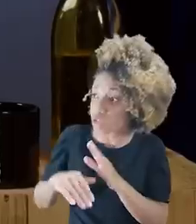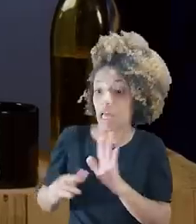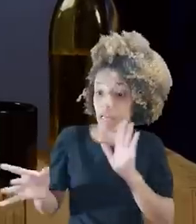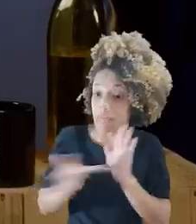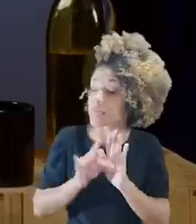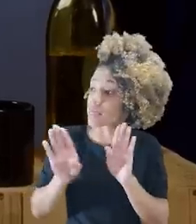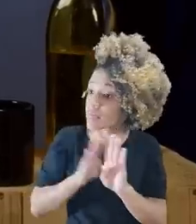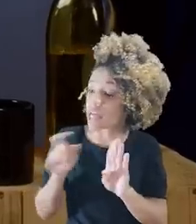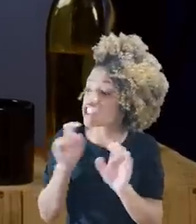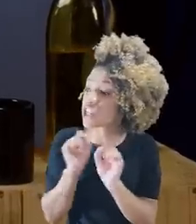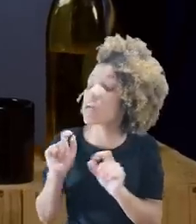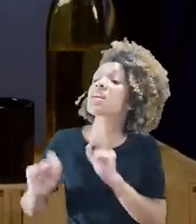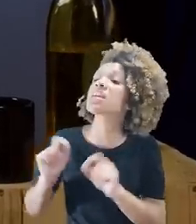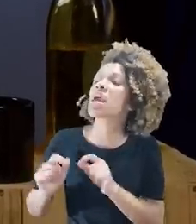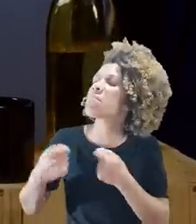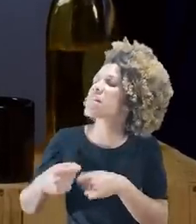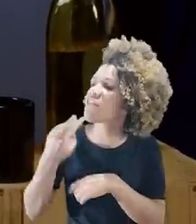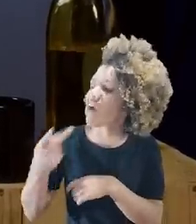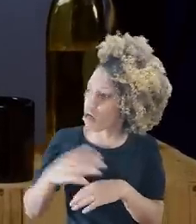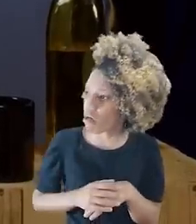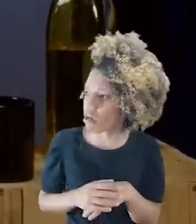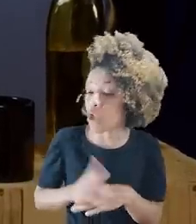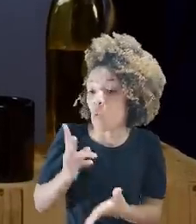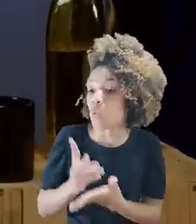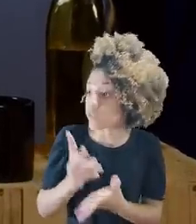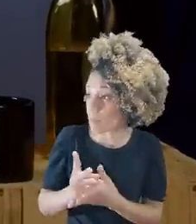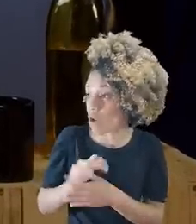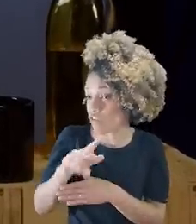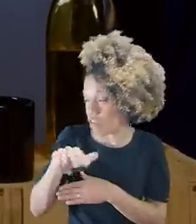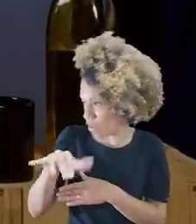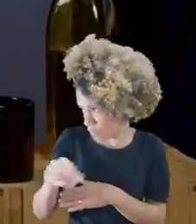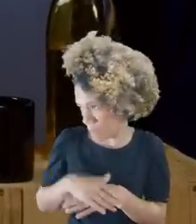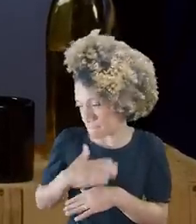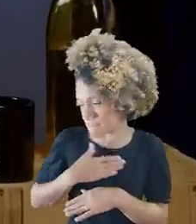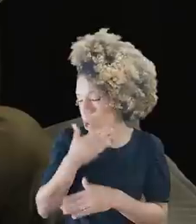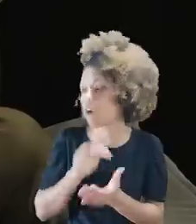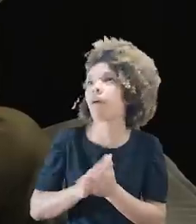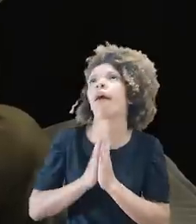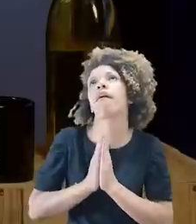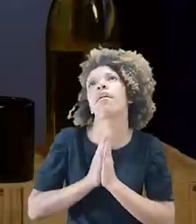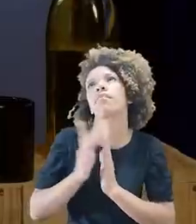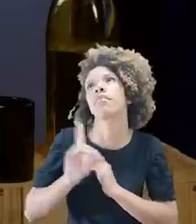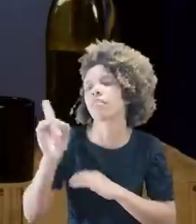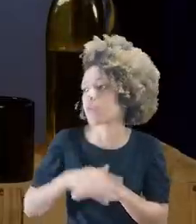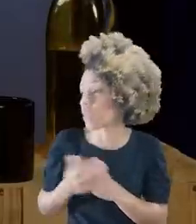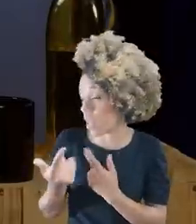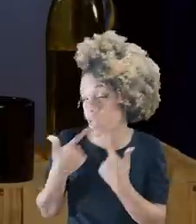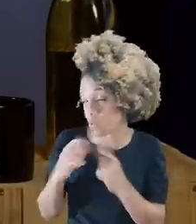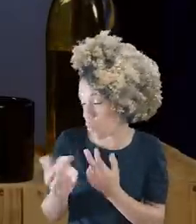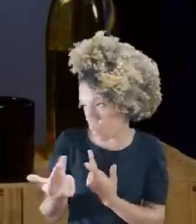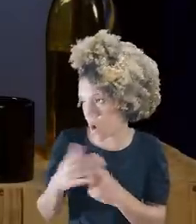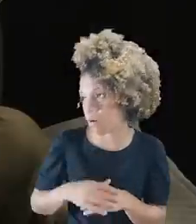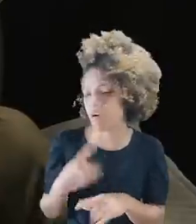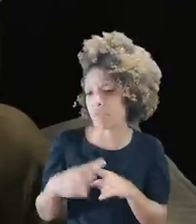ia ser difícil ele fala assim o Felipe fala assim ah mas todo mundo tem todo mundo você não é todo mundo mãe a gente fala isso toda hora